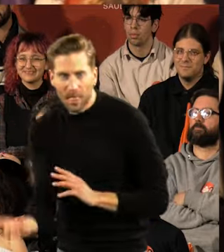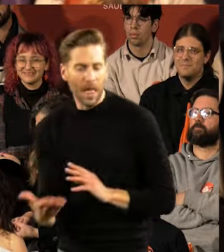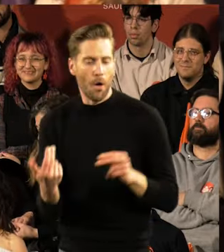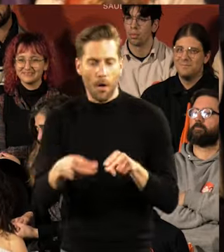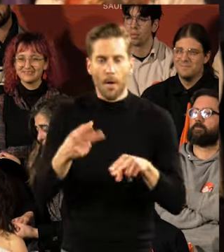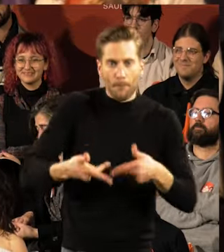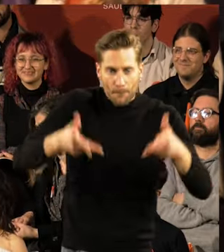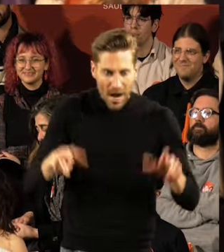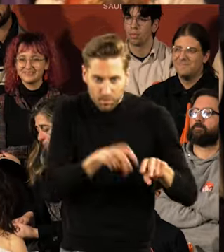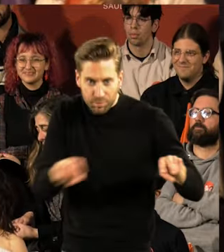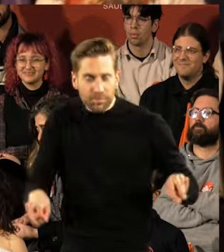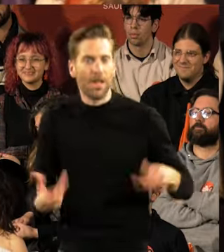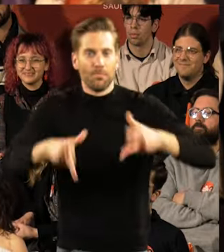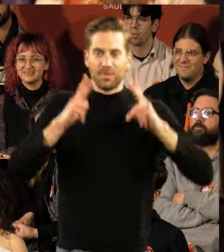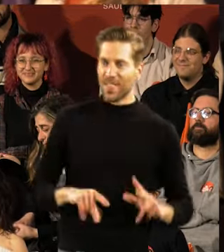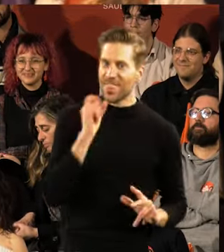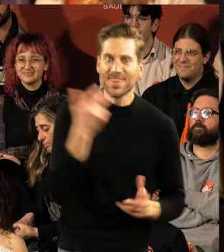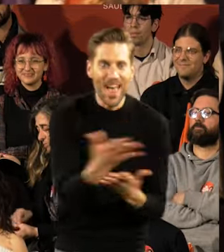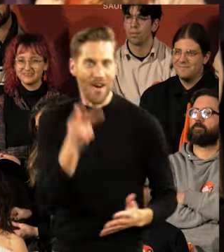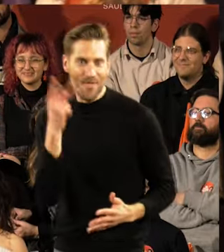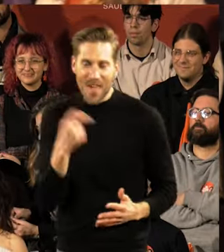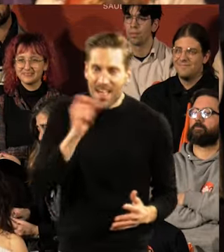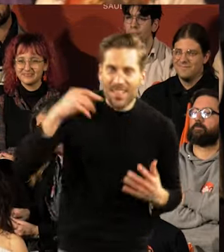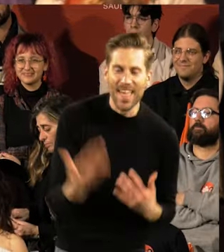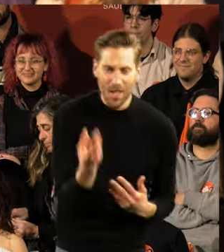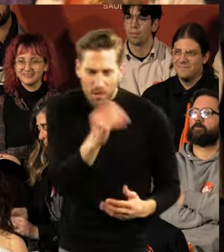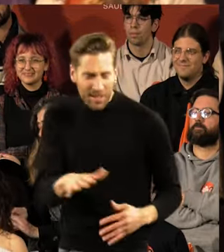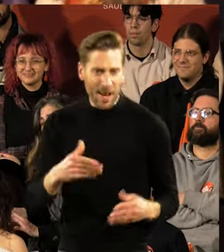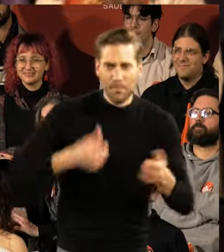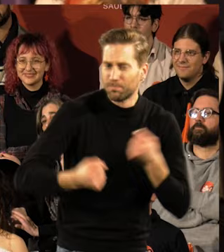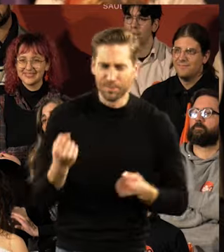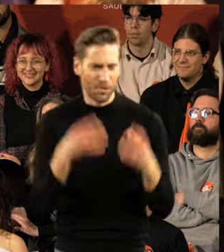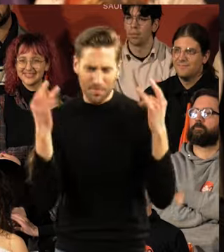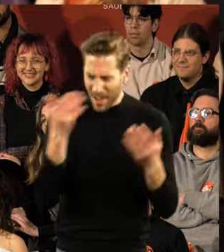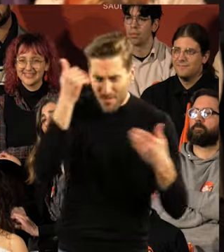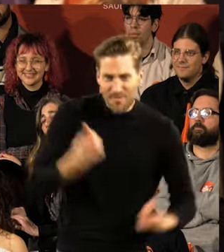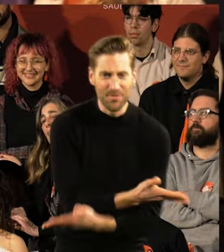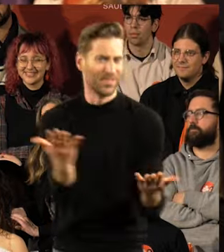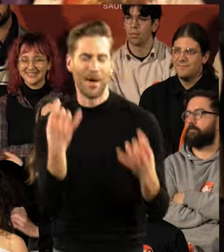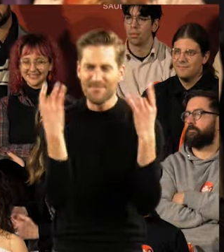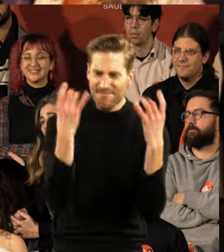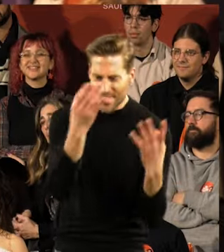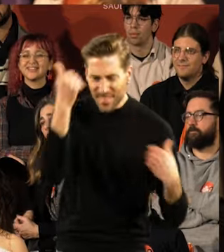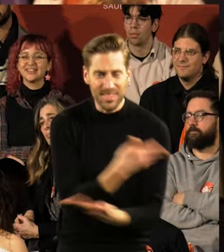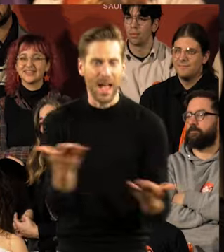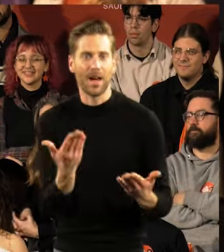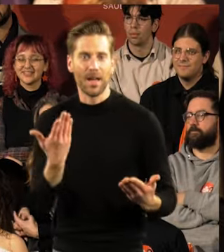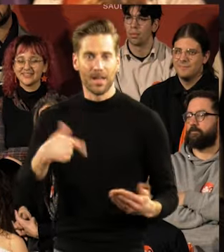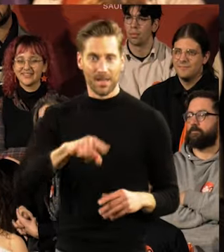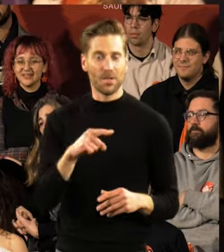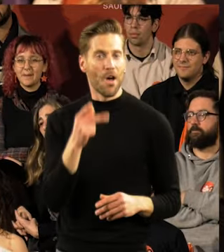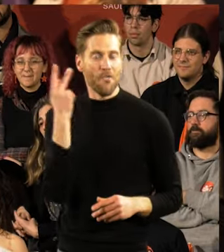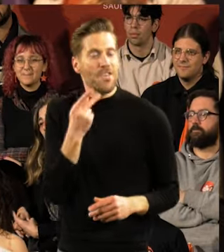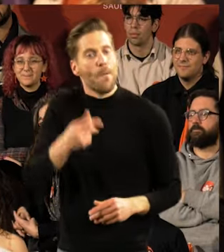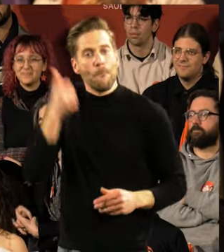estar, lugares para descansar, lugares para viver, para as crianças poderem correr, para as crianças poderem divertir. É isso uma